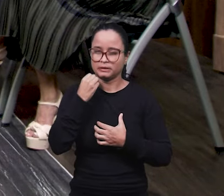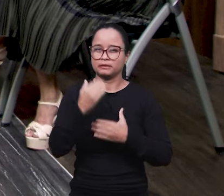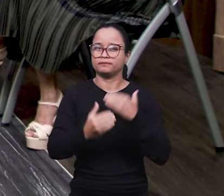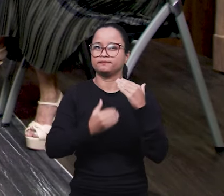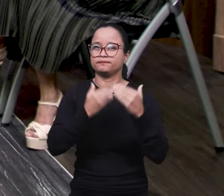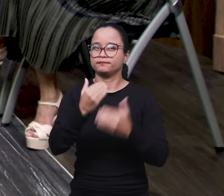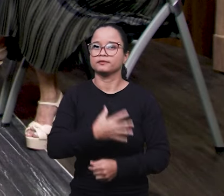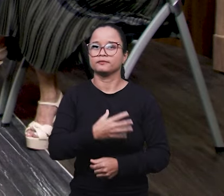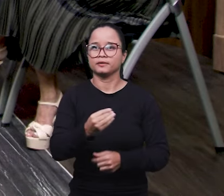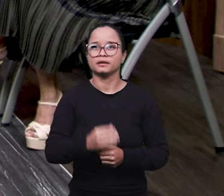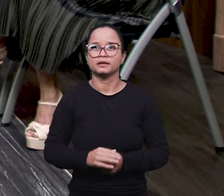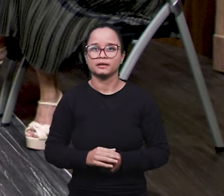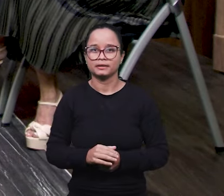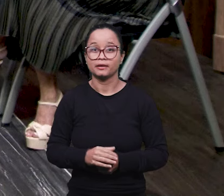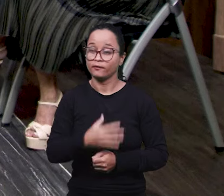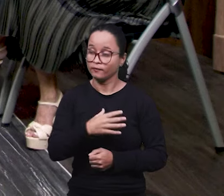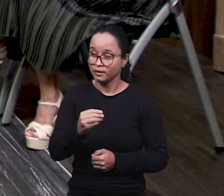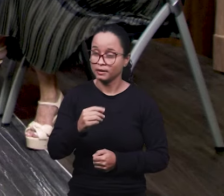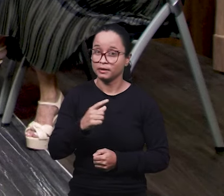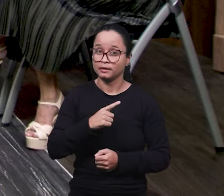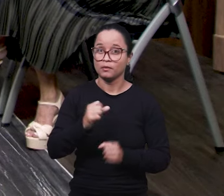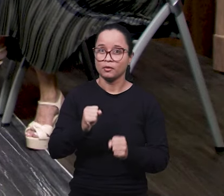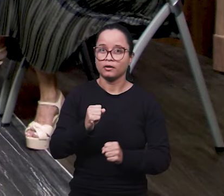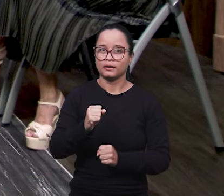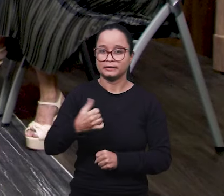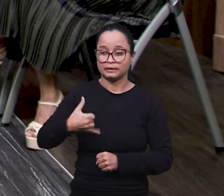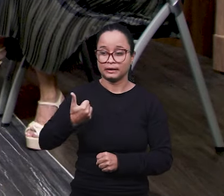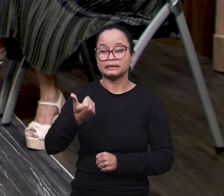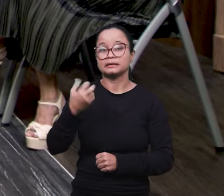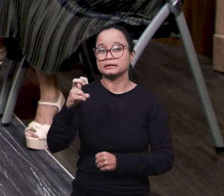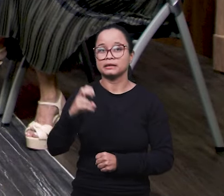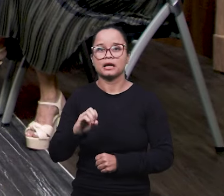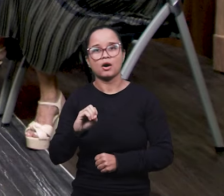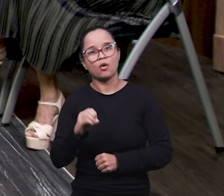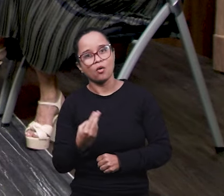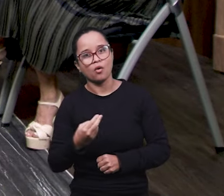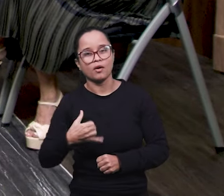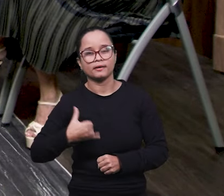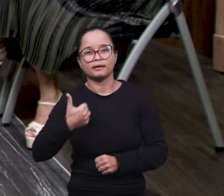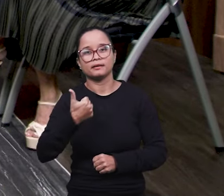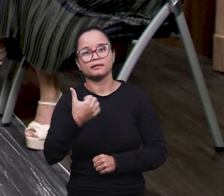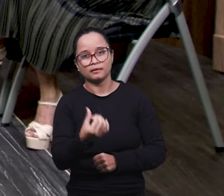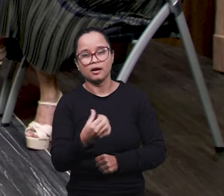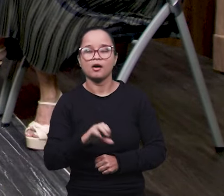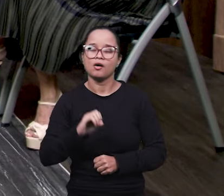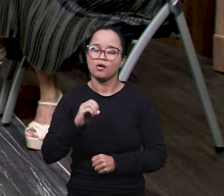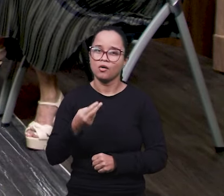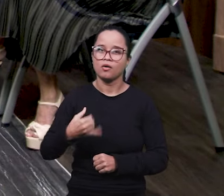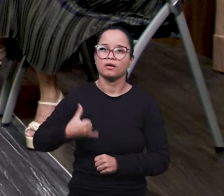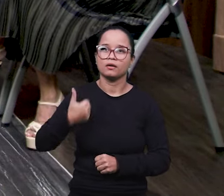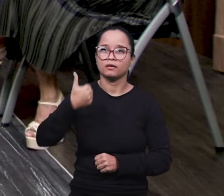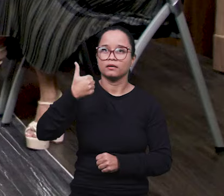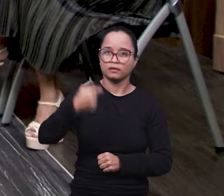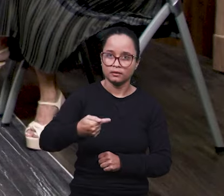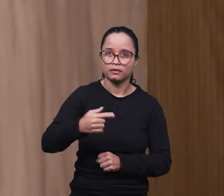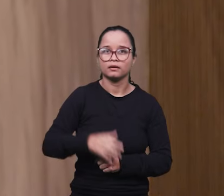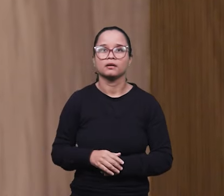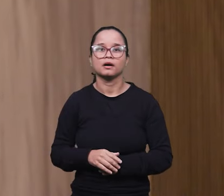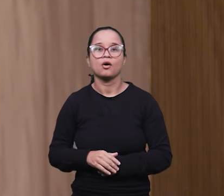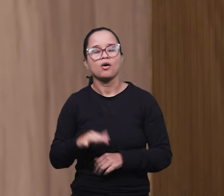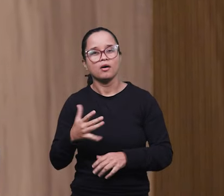tem uma maturidade de poder ir aos 15 ou aos 16 ou aos 17 ou até